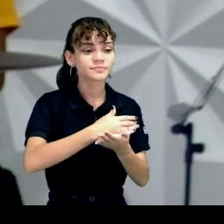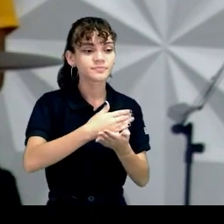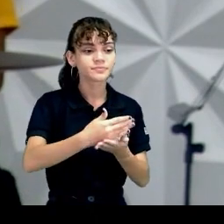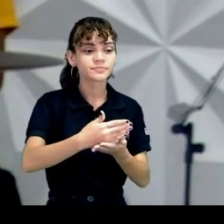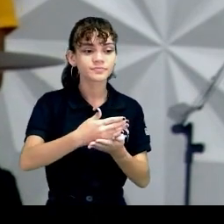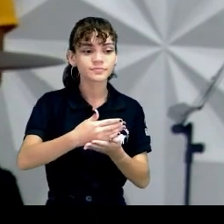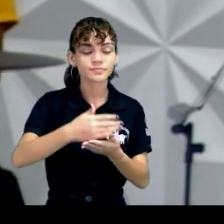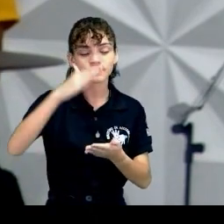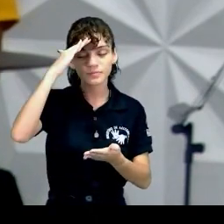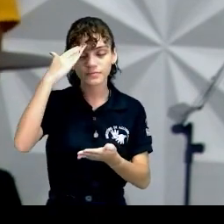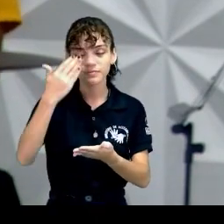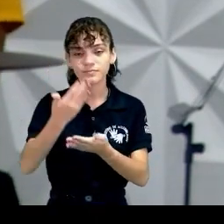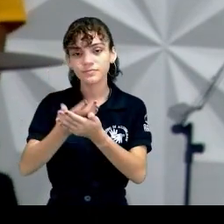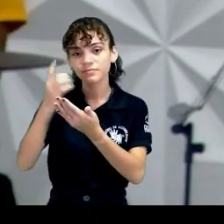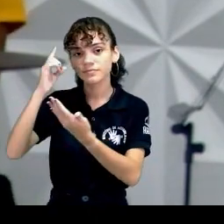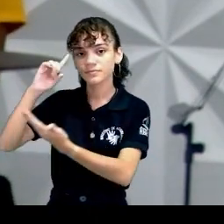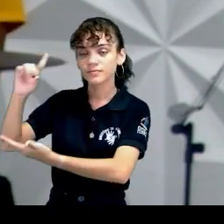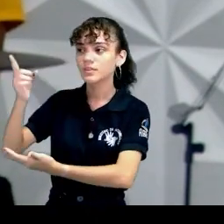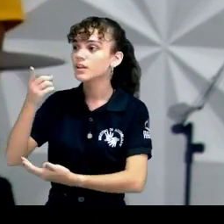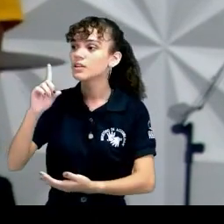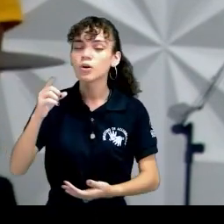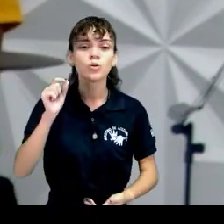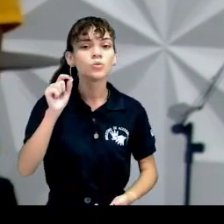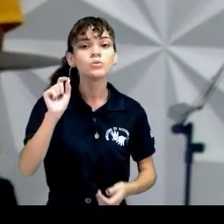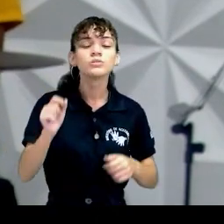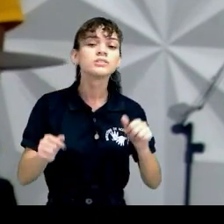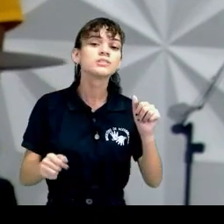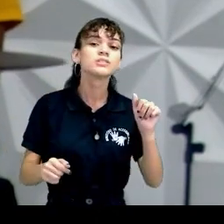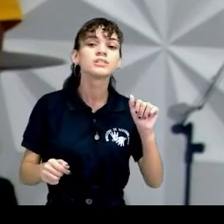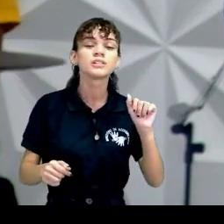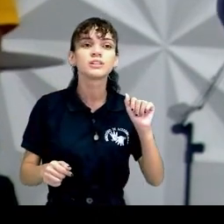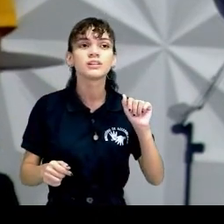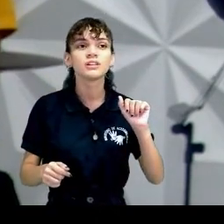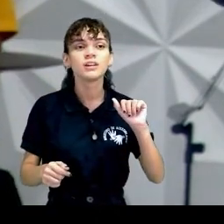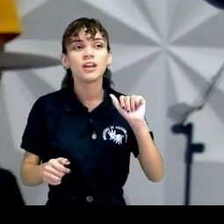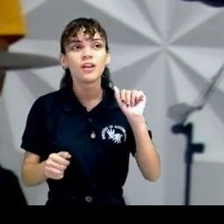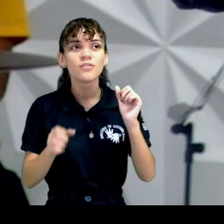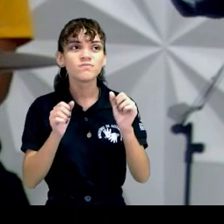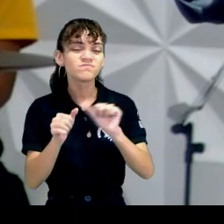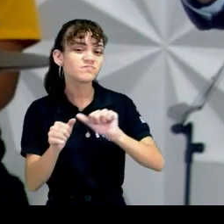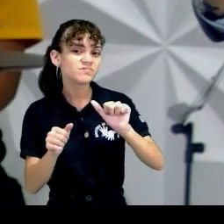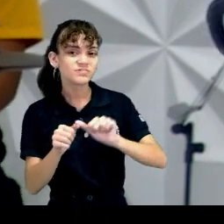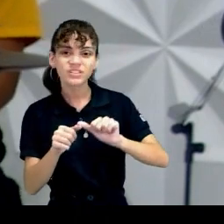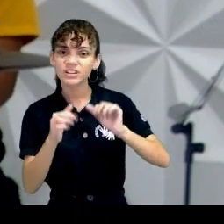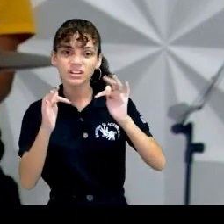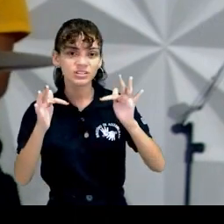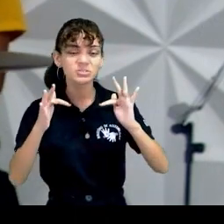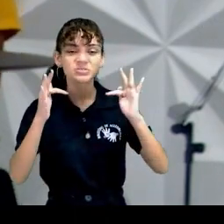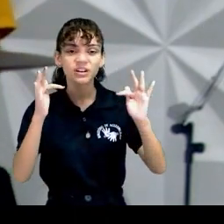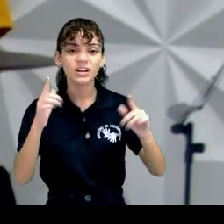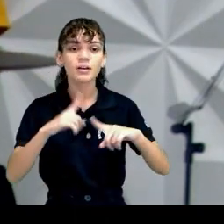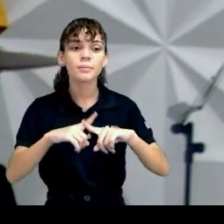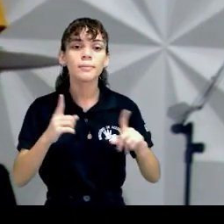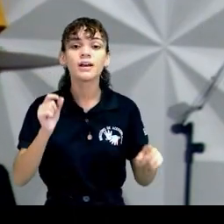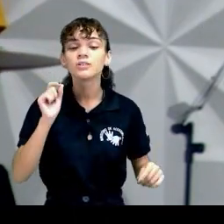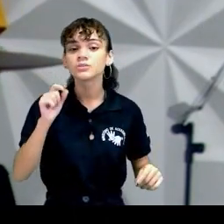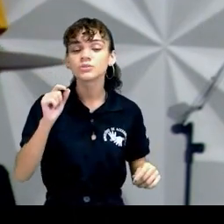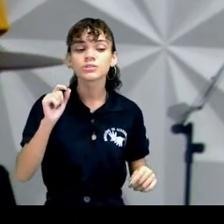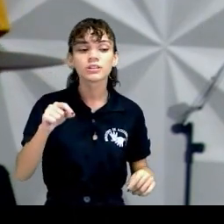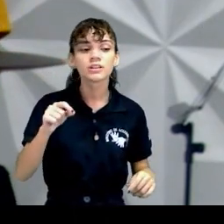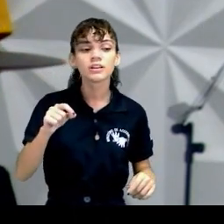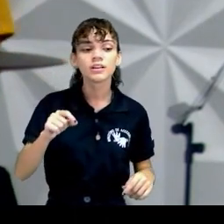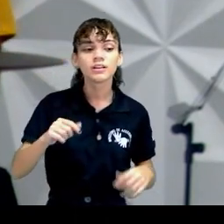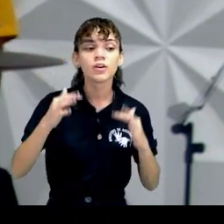vida, e eu sou testemunha do poder de Deus, mas por aquilo que Ele ainda vai fazer, por aquilo que Ele está